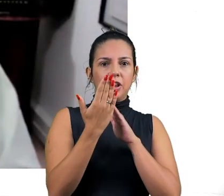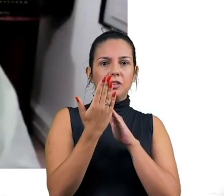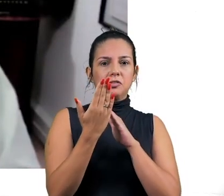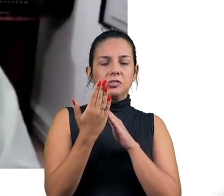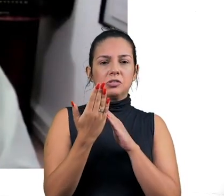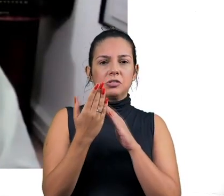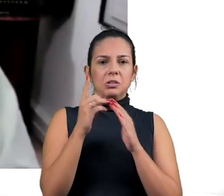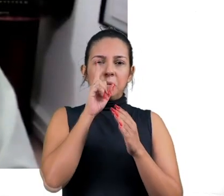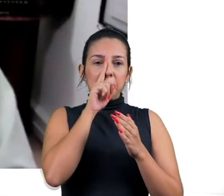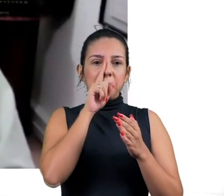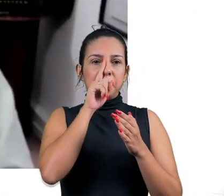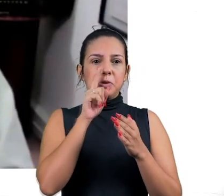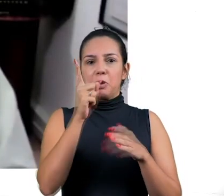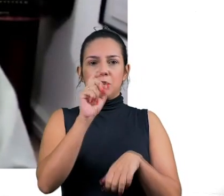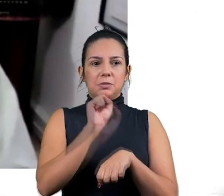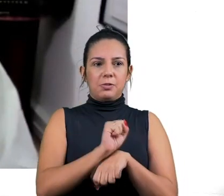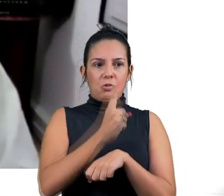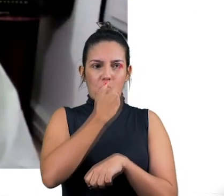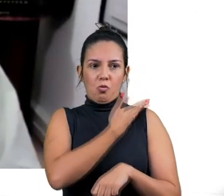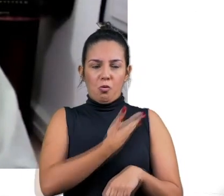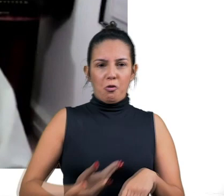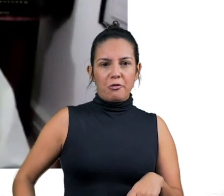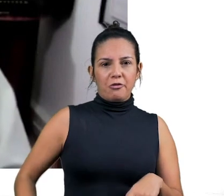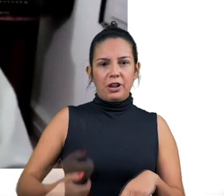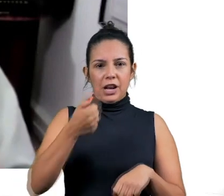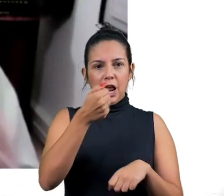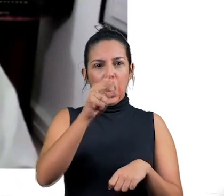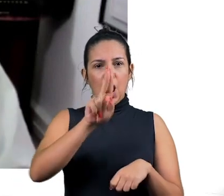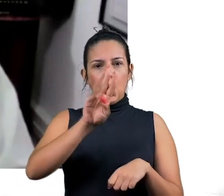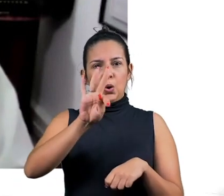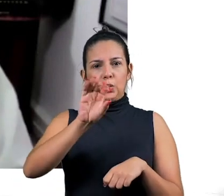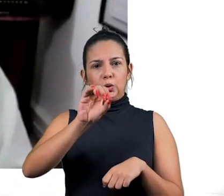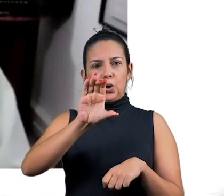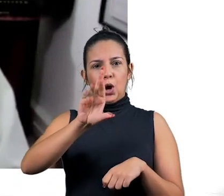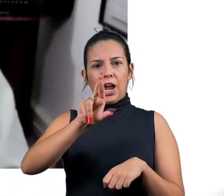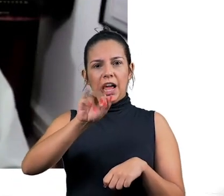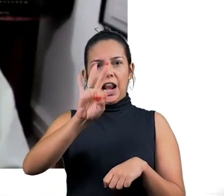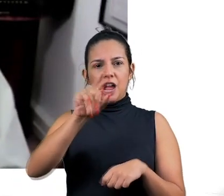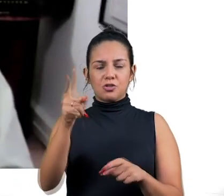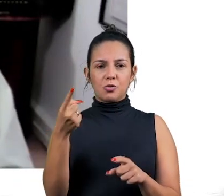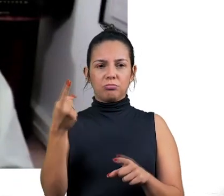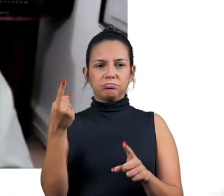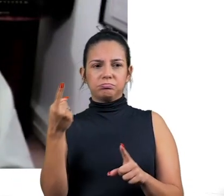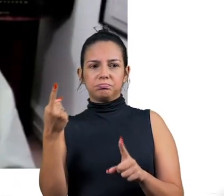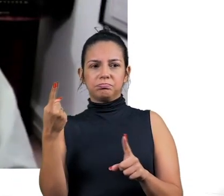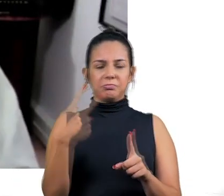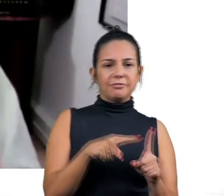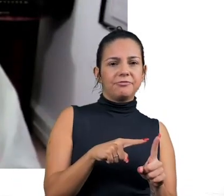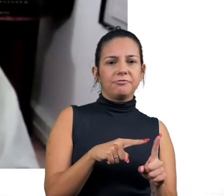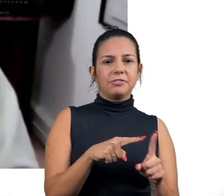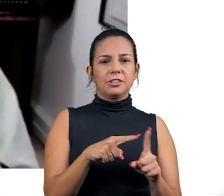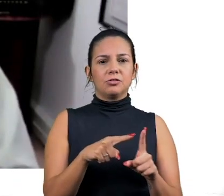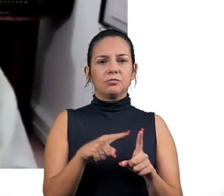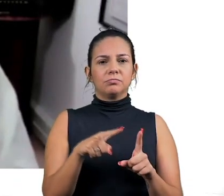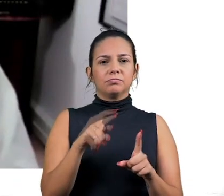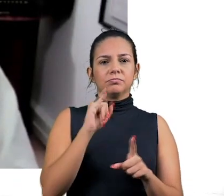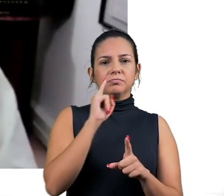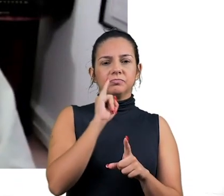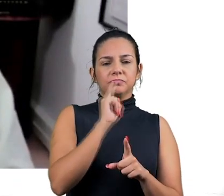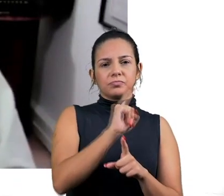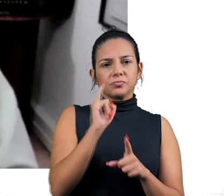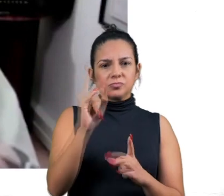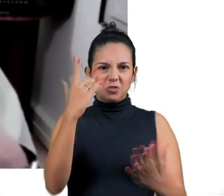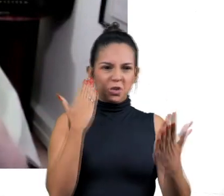ameaça inesperada, de um governante autocrático que começava a enfrentar as instituições,